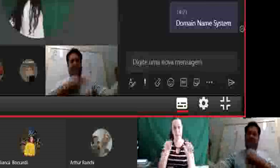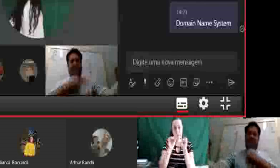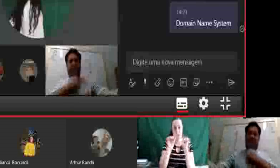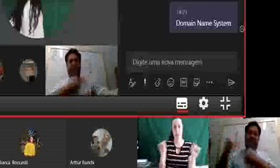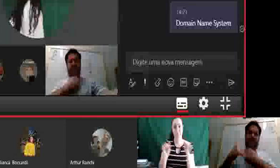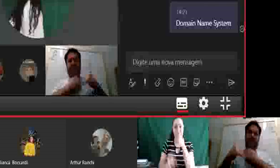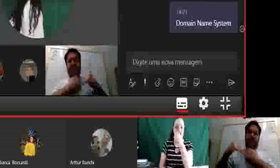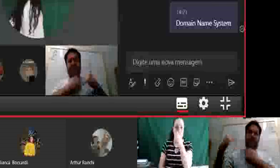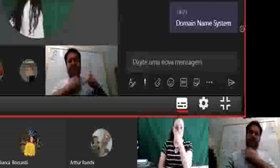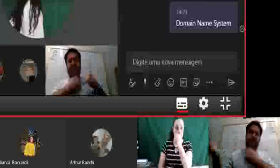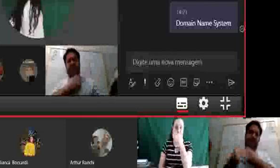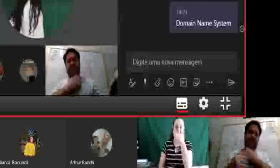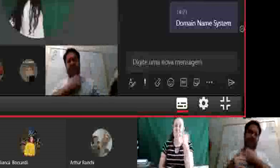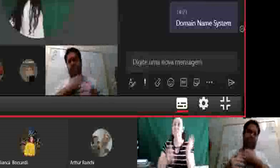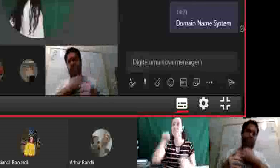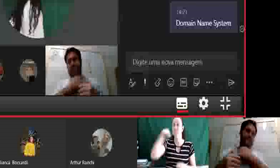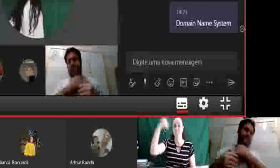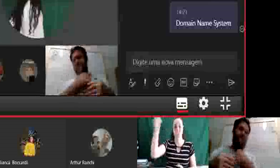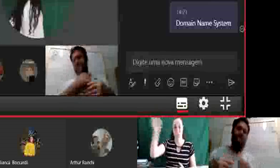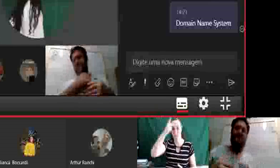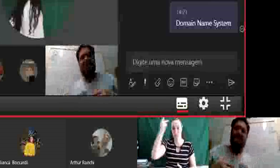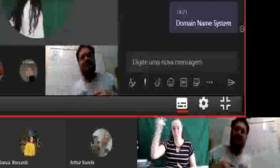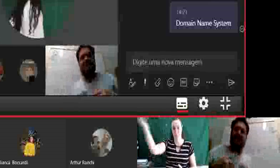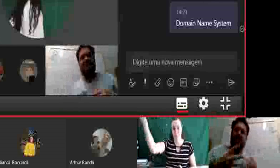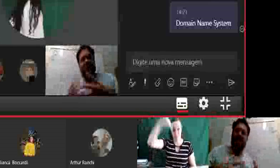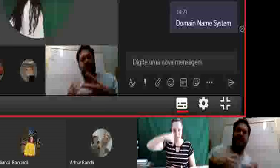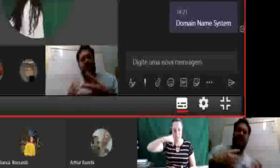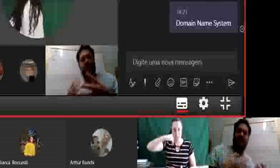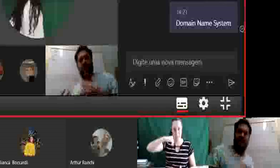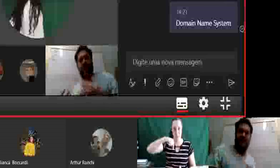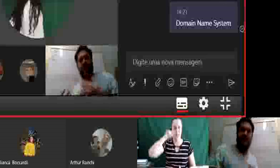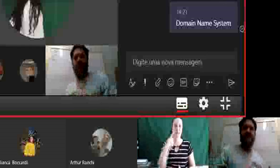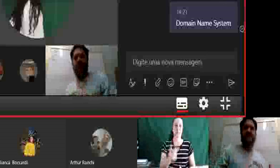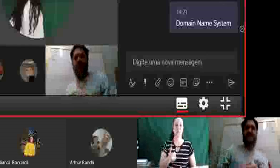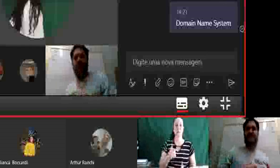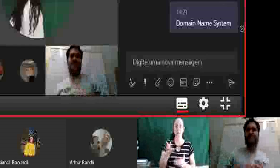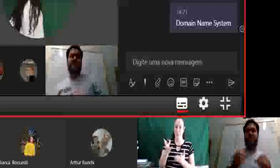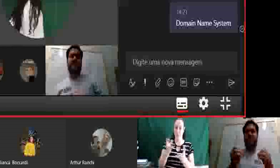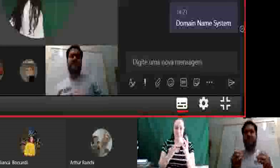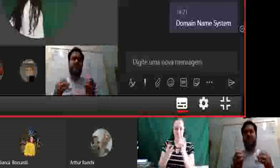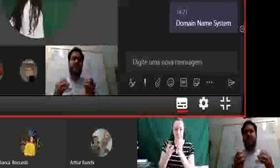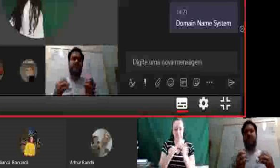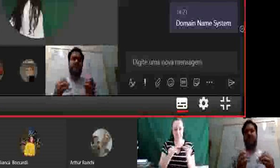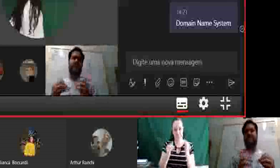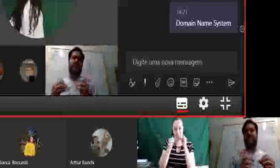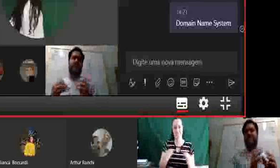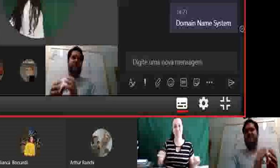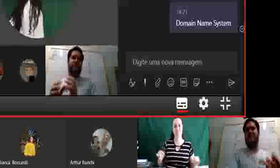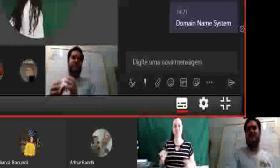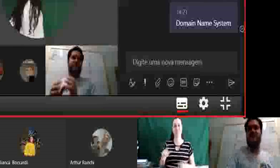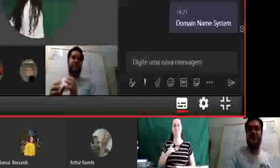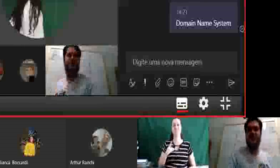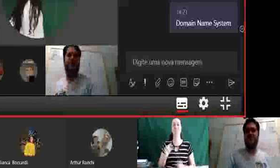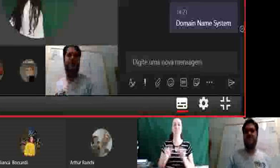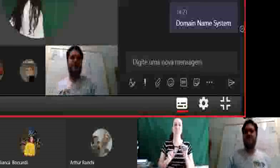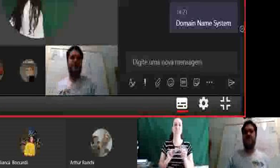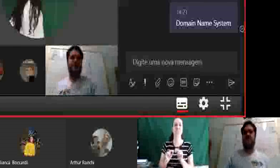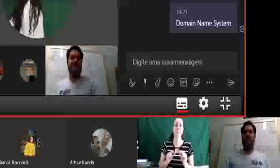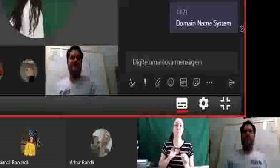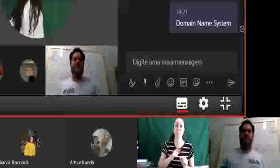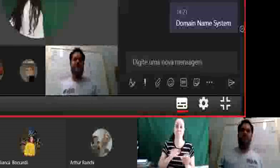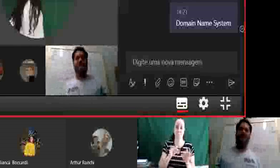para serviços que permitem o registro de domínios genéricos, como .info ou .com. Vale dizer também que com o domínio .br, você ajuda a